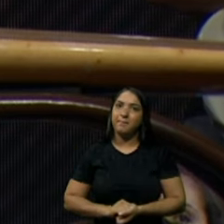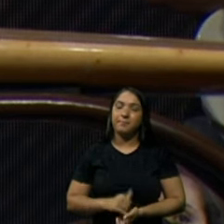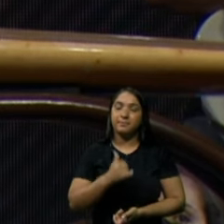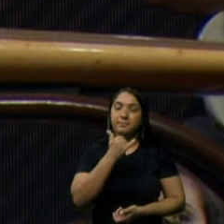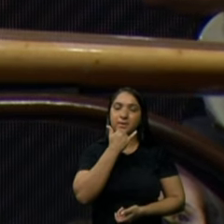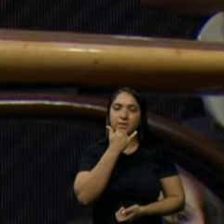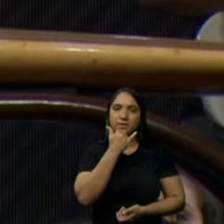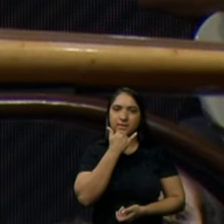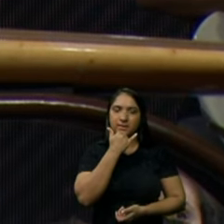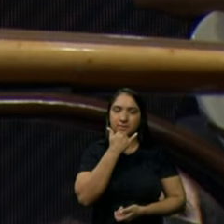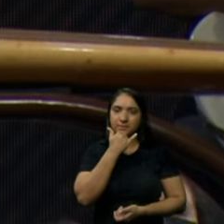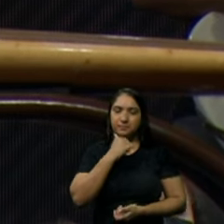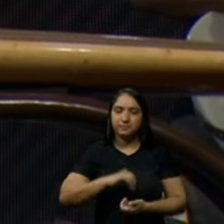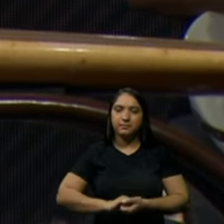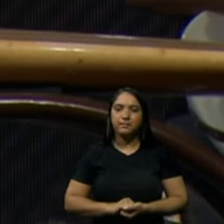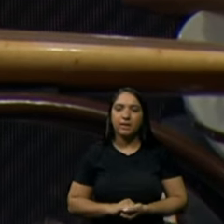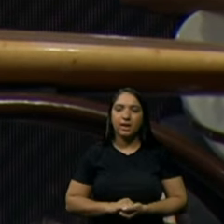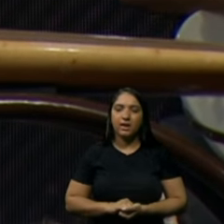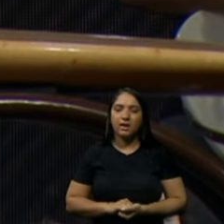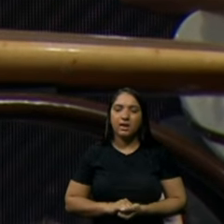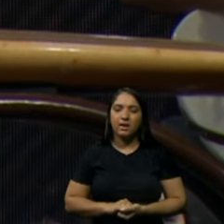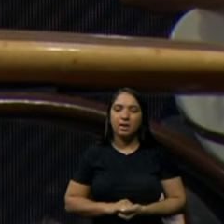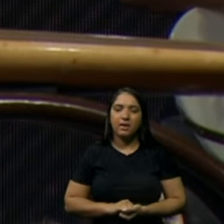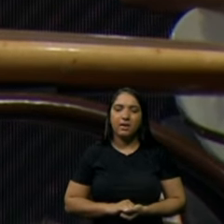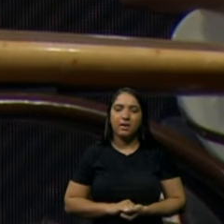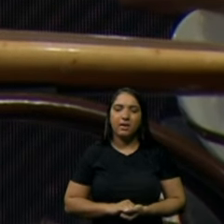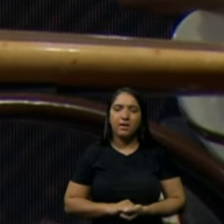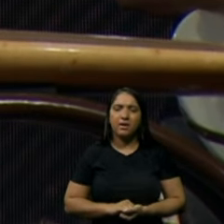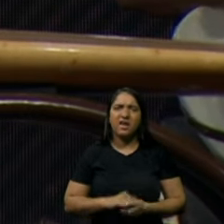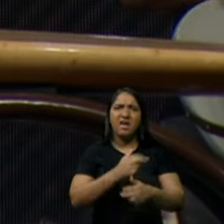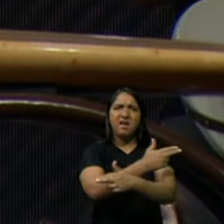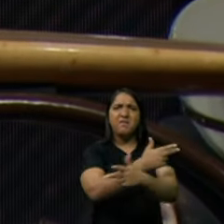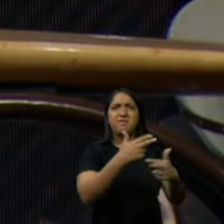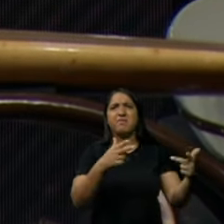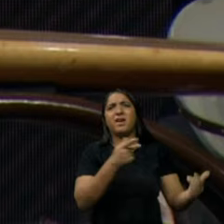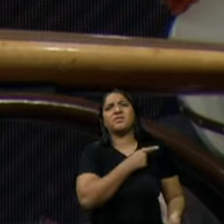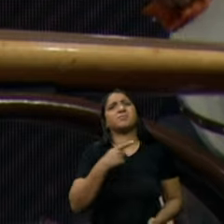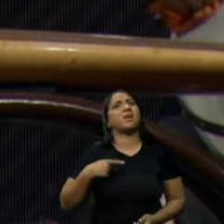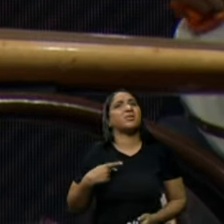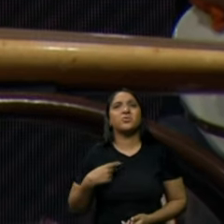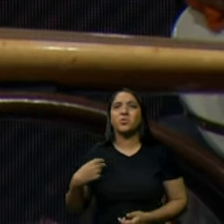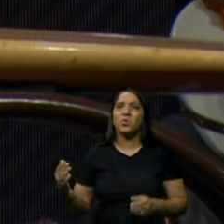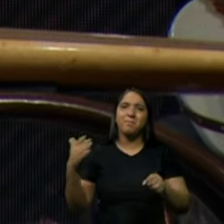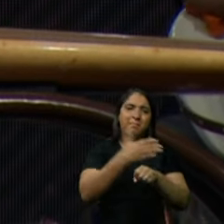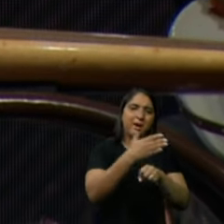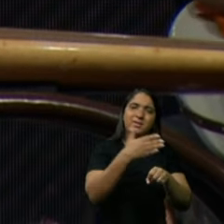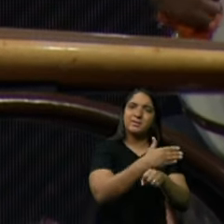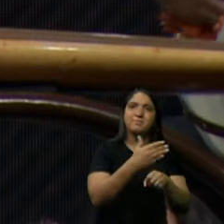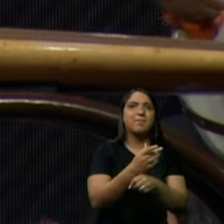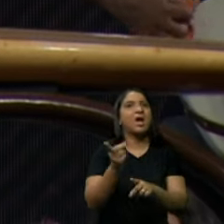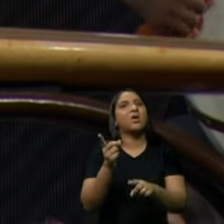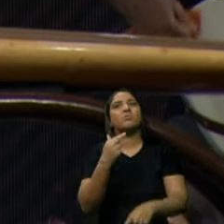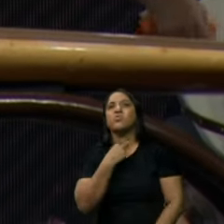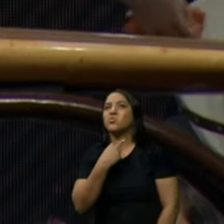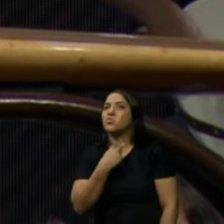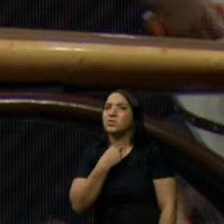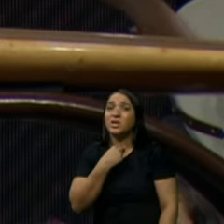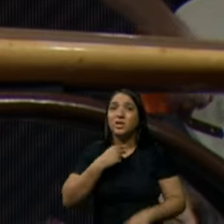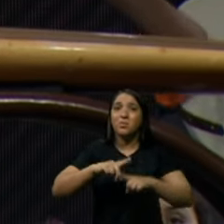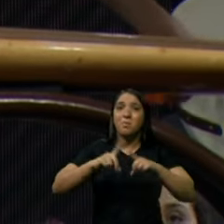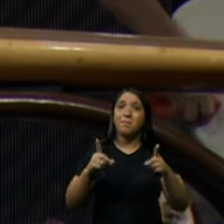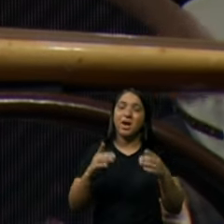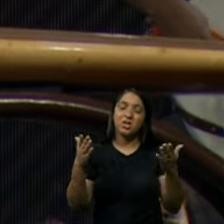acabam vindo e os que conseguiram né que este ano vários não conseguiram para apresentar as crianças dos